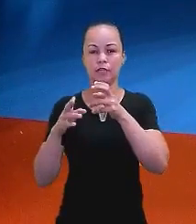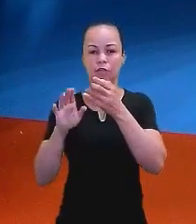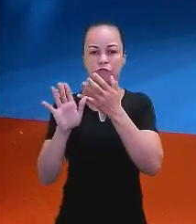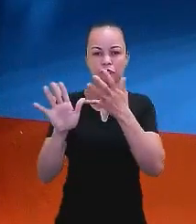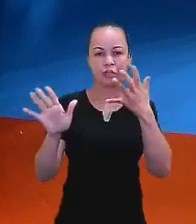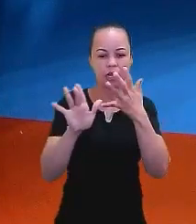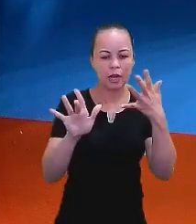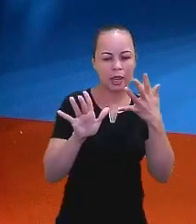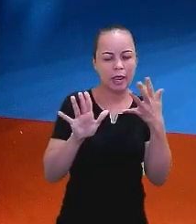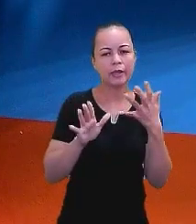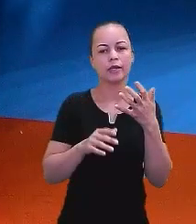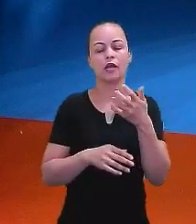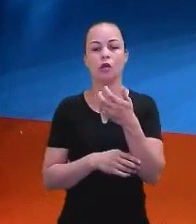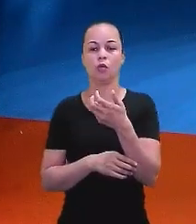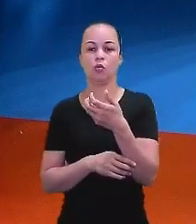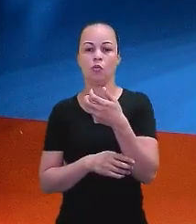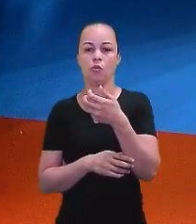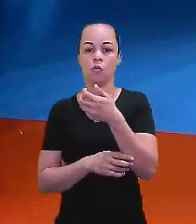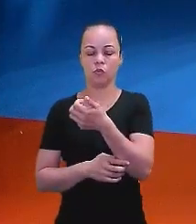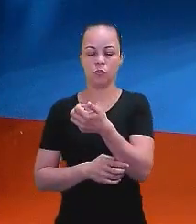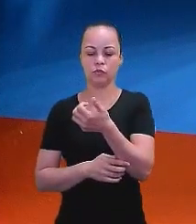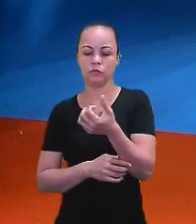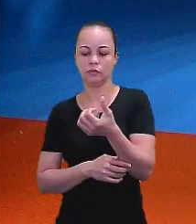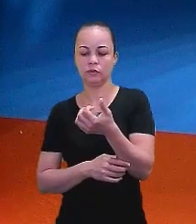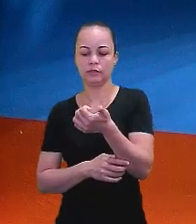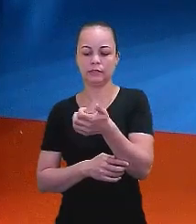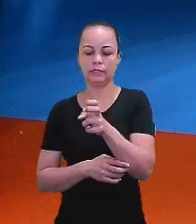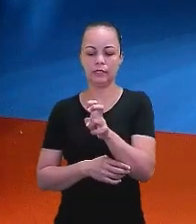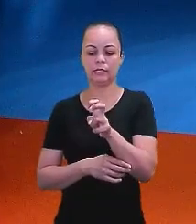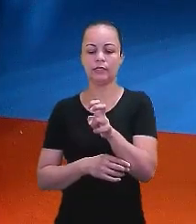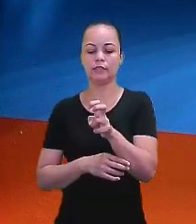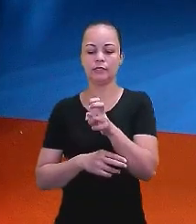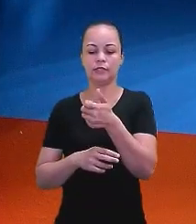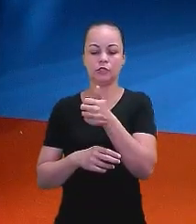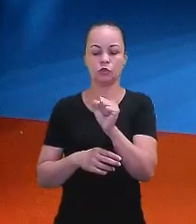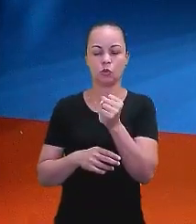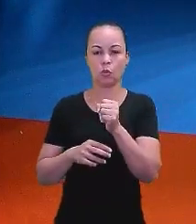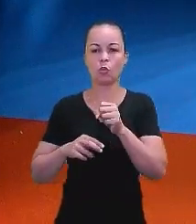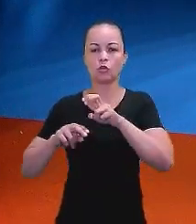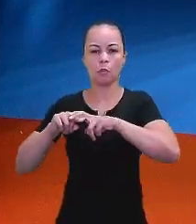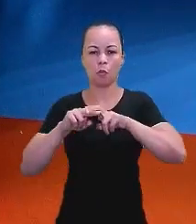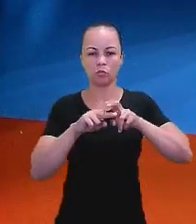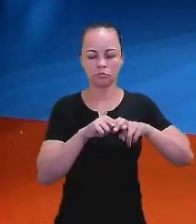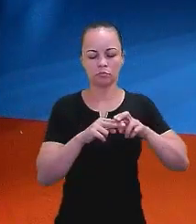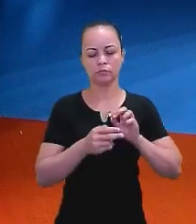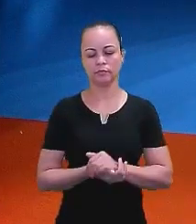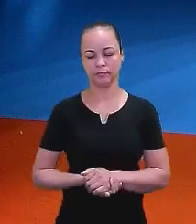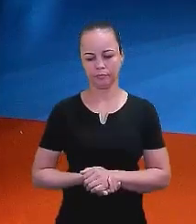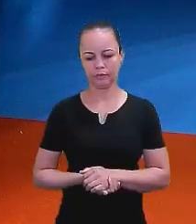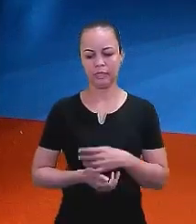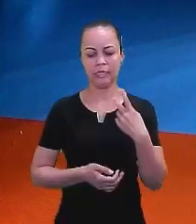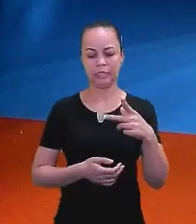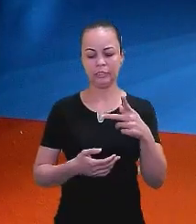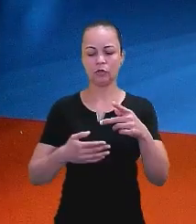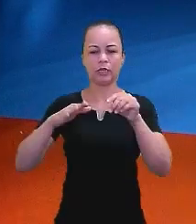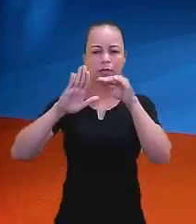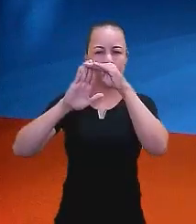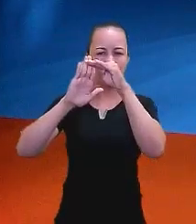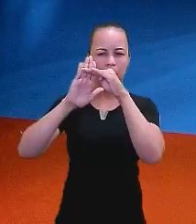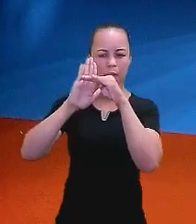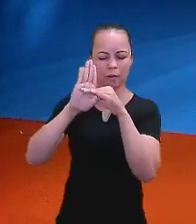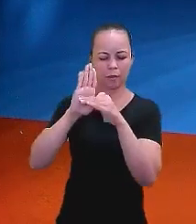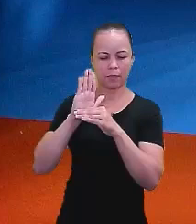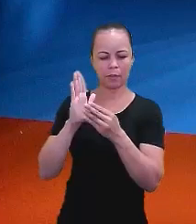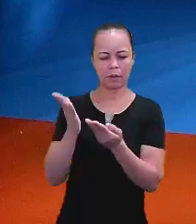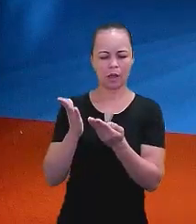é, letra A, 192, letra B, 270, letra C, 462 e letra